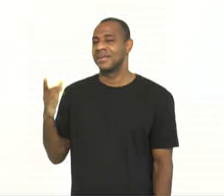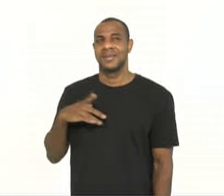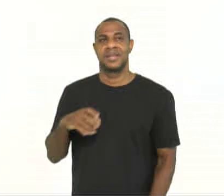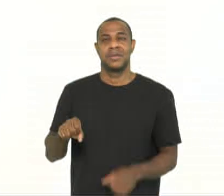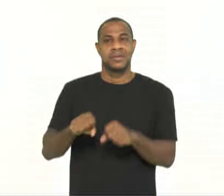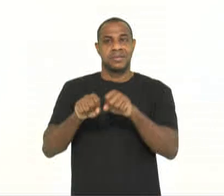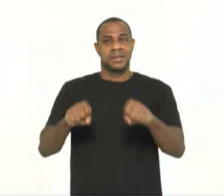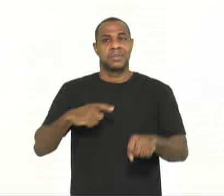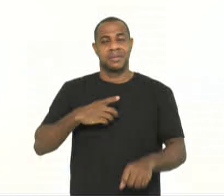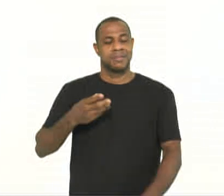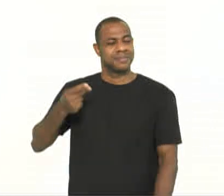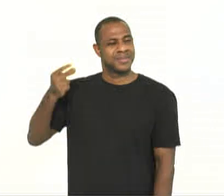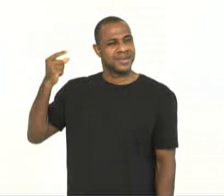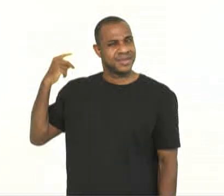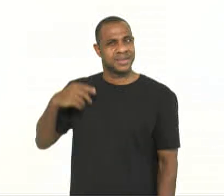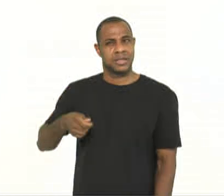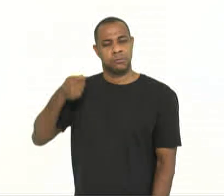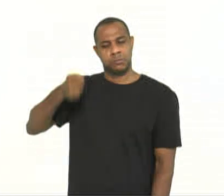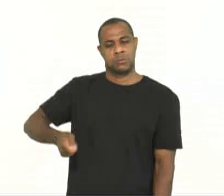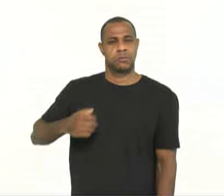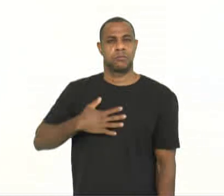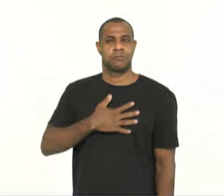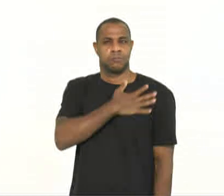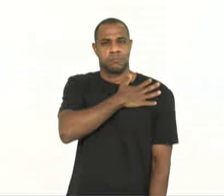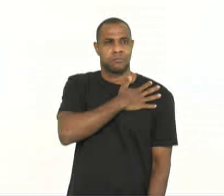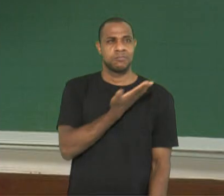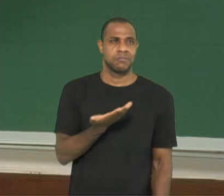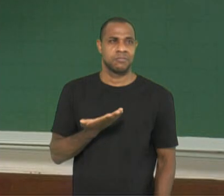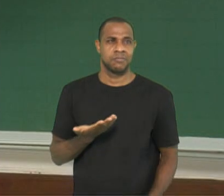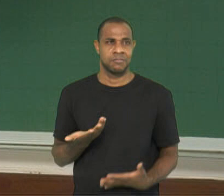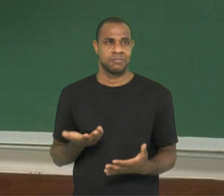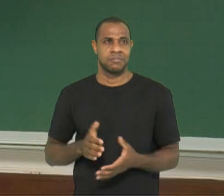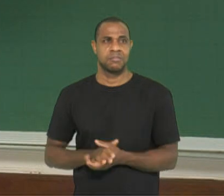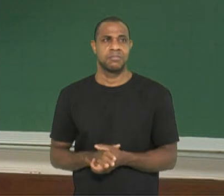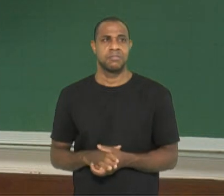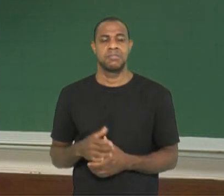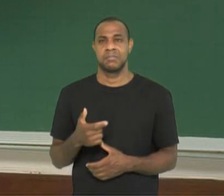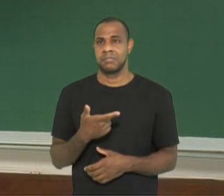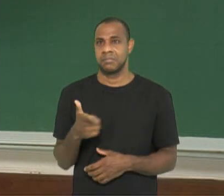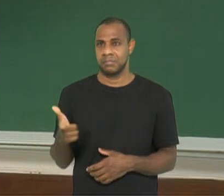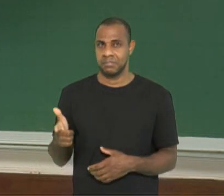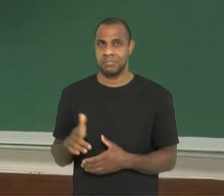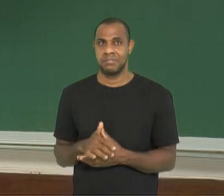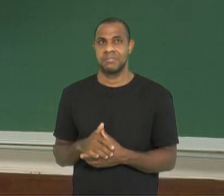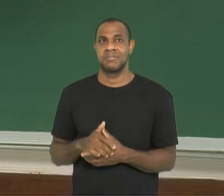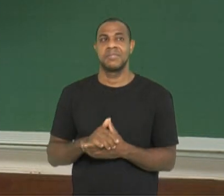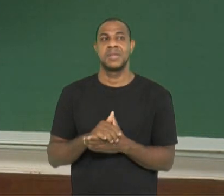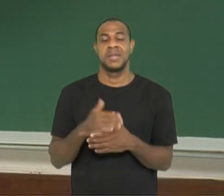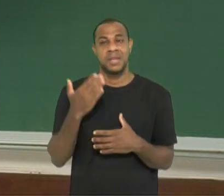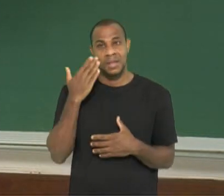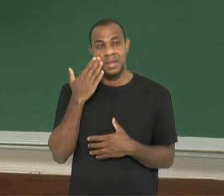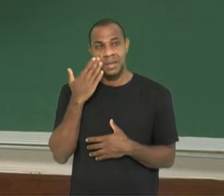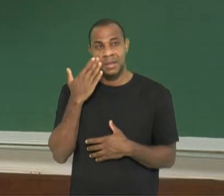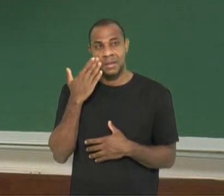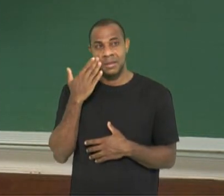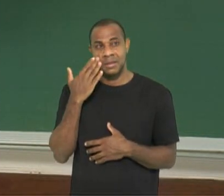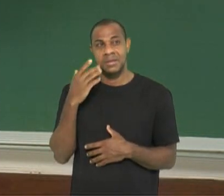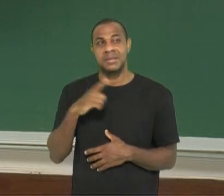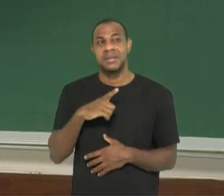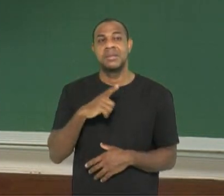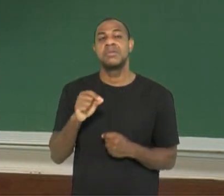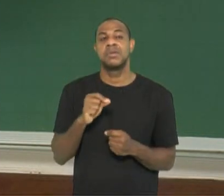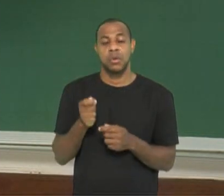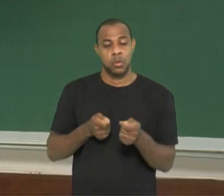nessa tal ditadura militar, vamos colocar, não sou partidário, não estou defendendo nada, só estou comentando. Existia exatamente